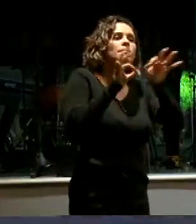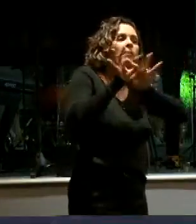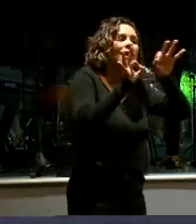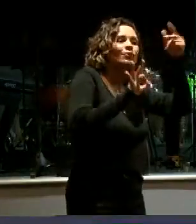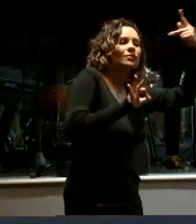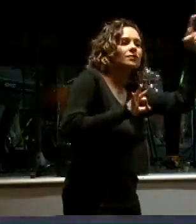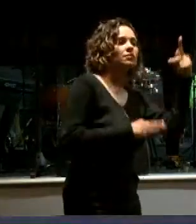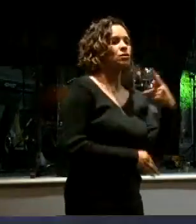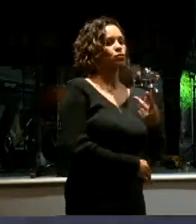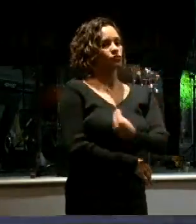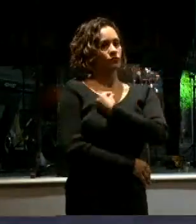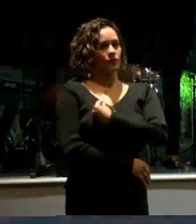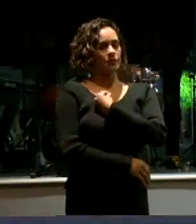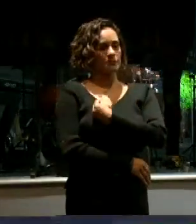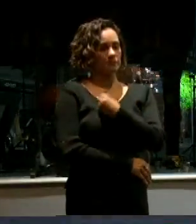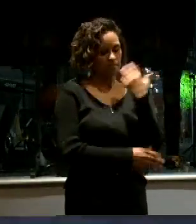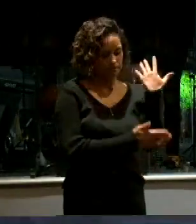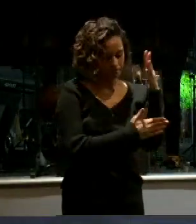vida.